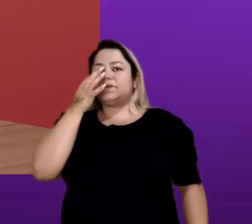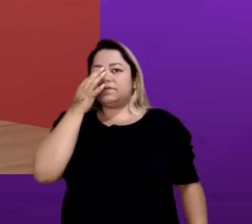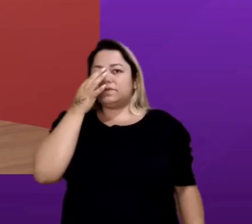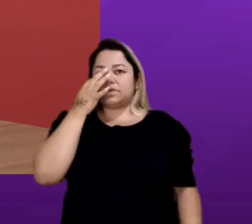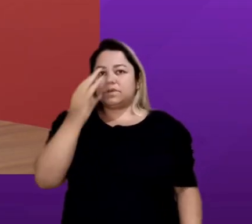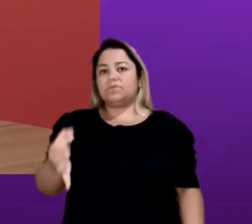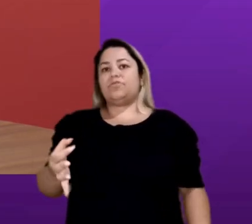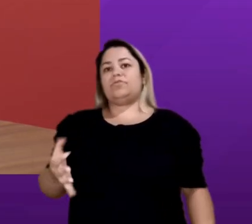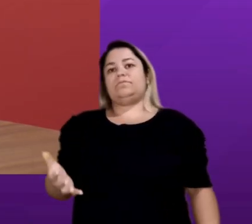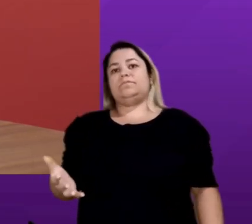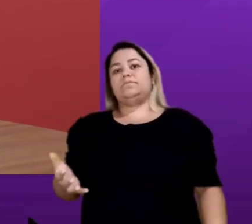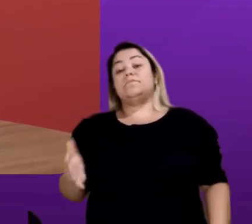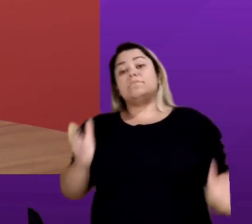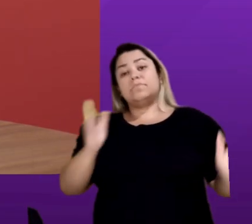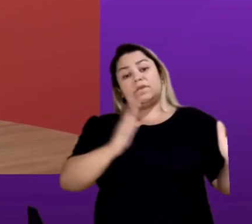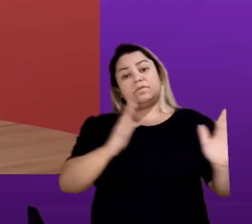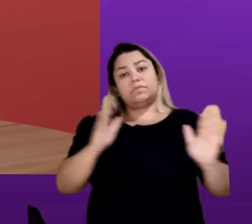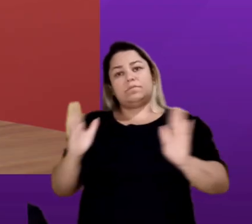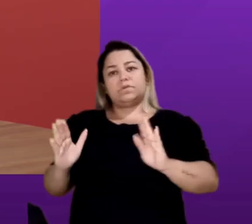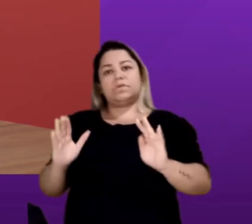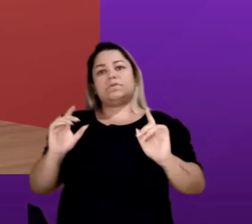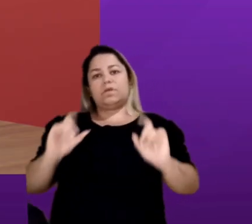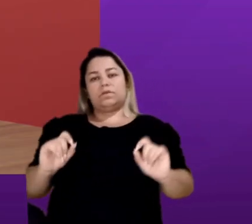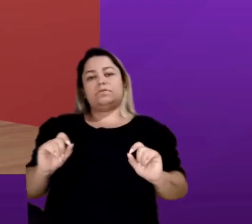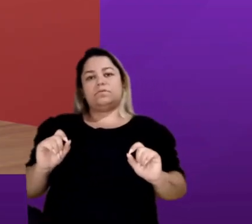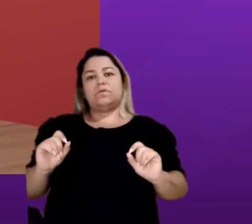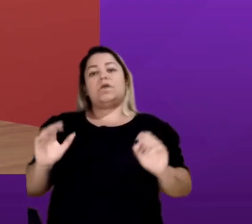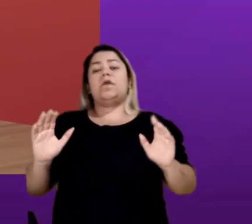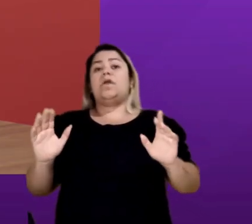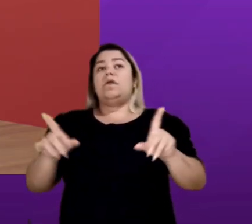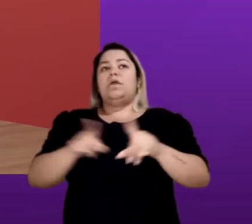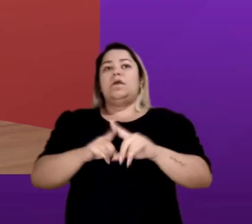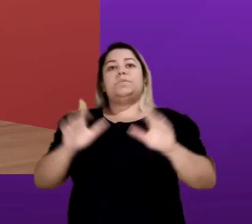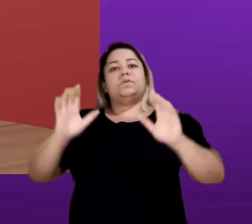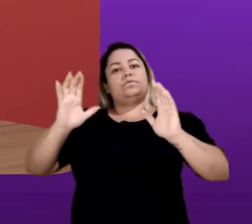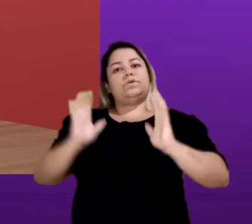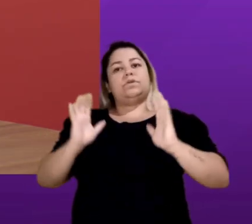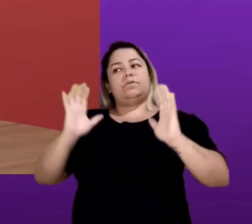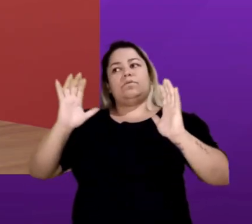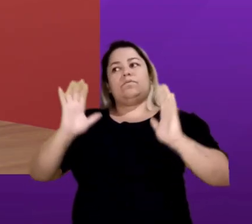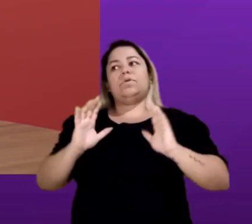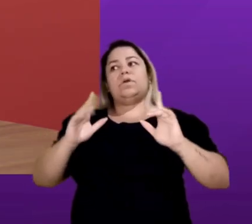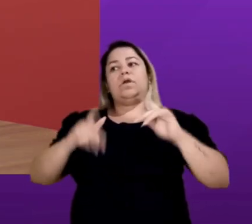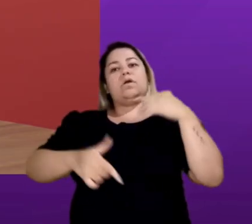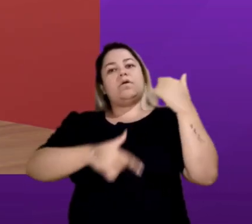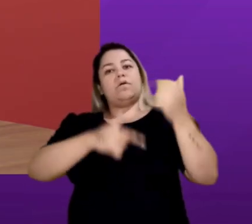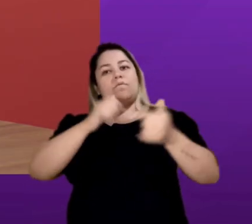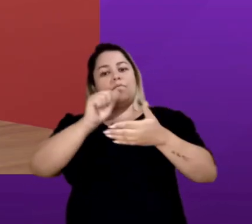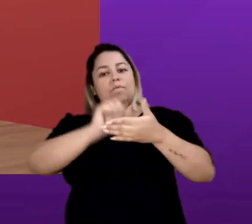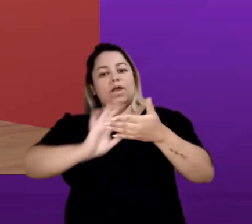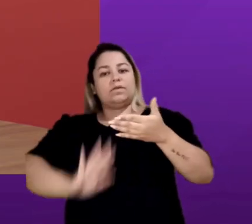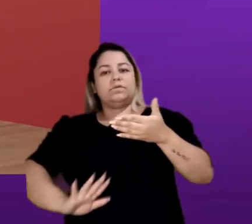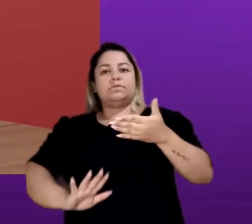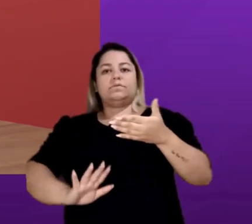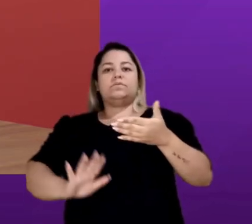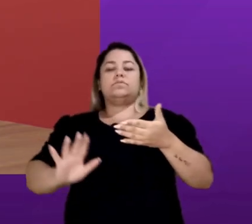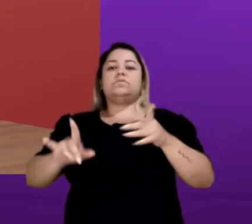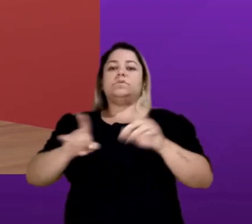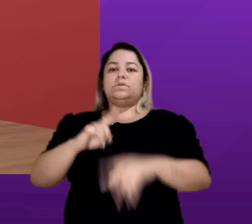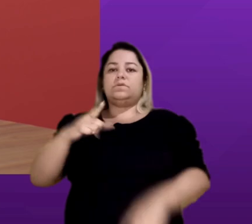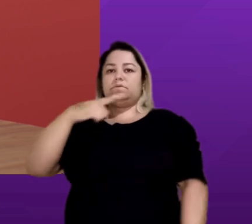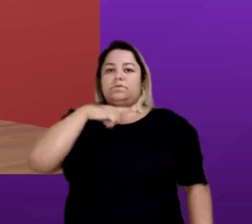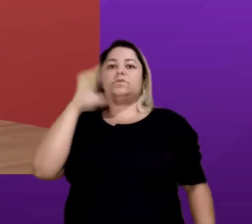esse processo ele é muito rico e é um exercício que a gente, quando ele existe de